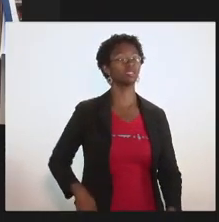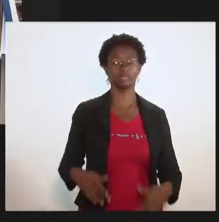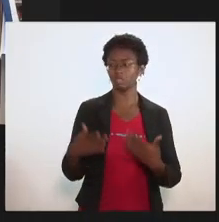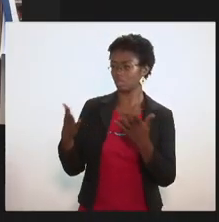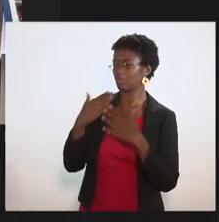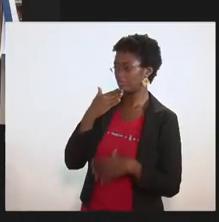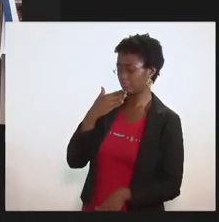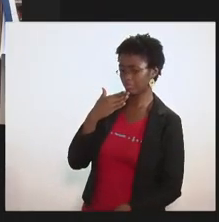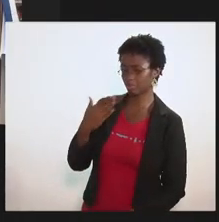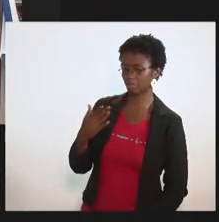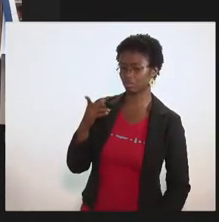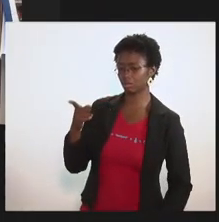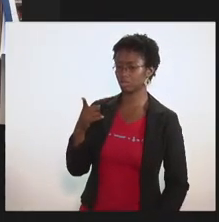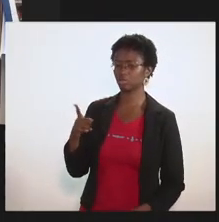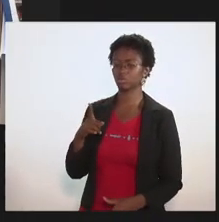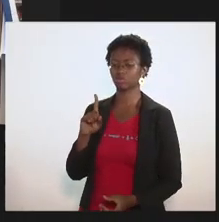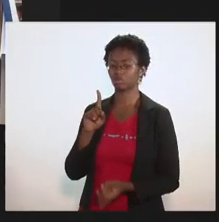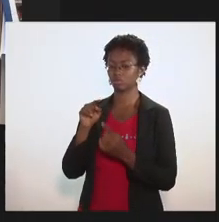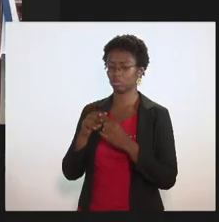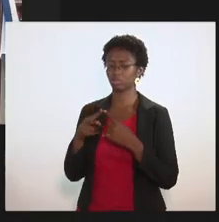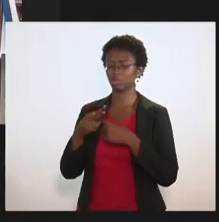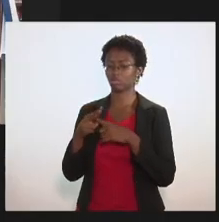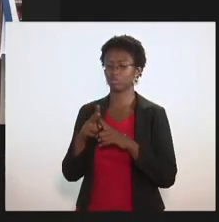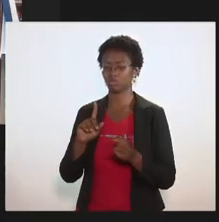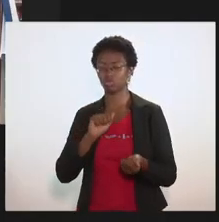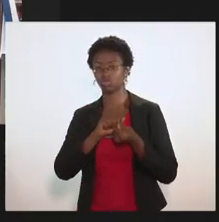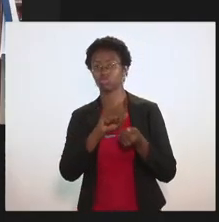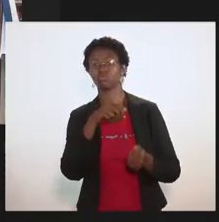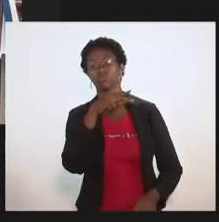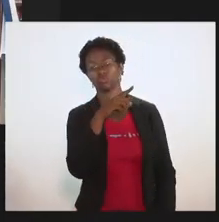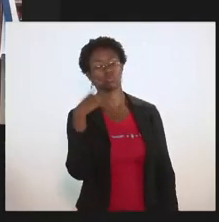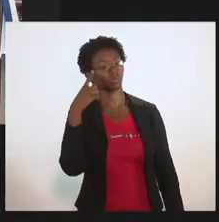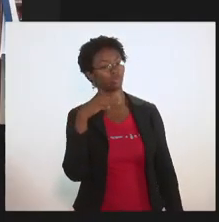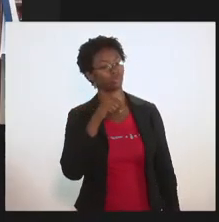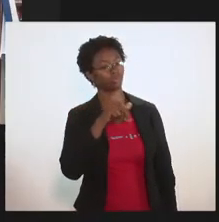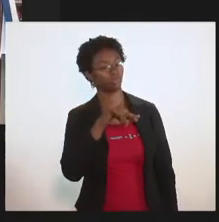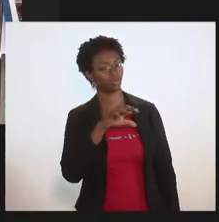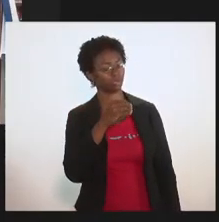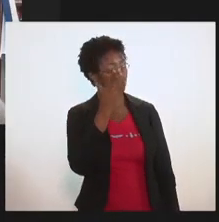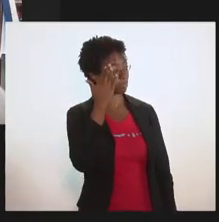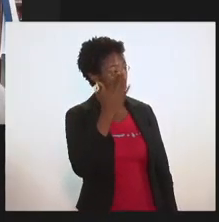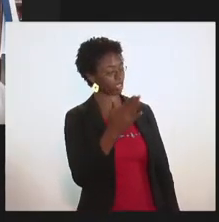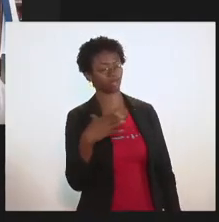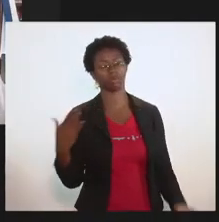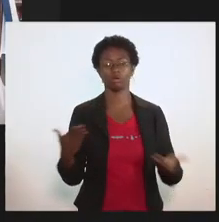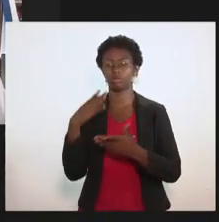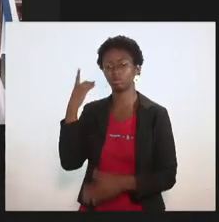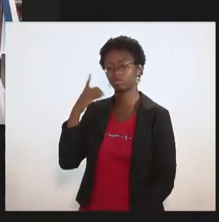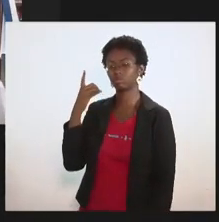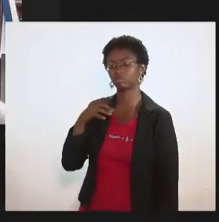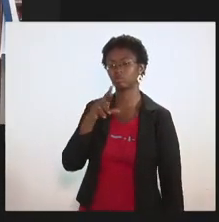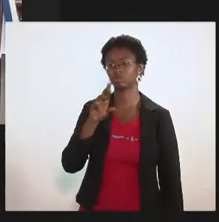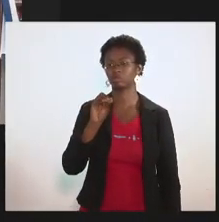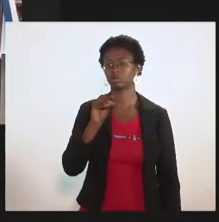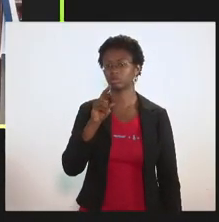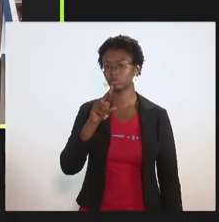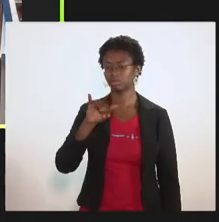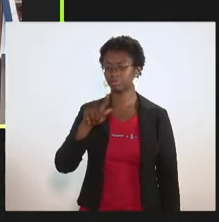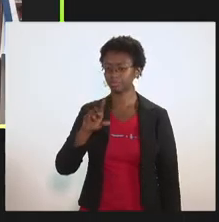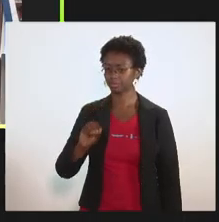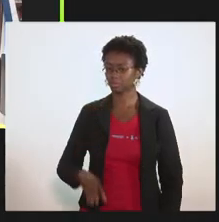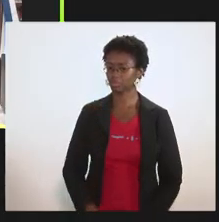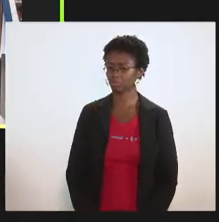só diminuir o volume. É só diminuir o volume. Isso você pode ficar tranquilo, Mick, que eu vou ligar para todos. Tá? Eu